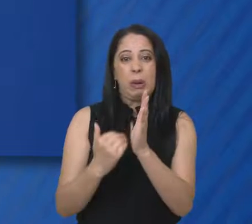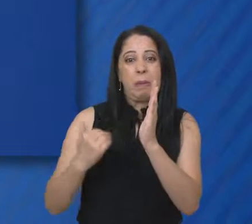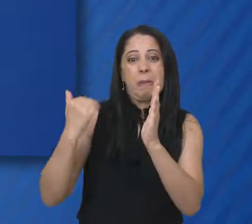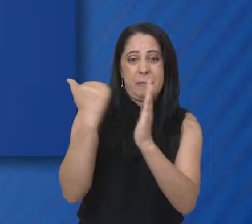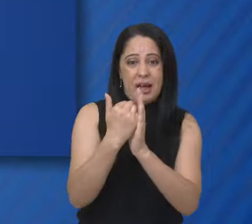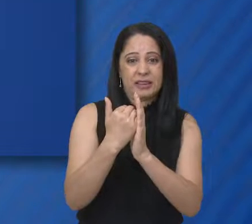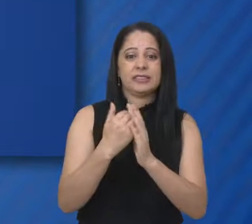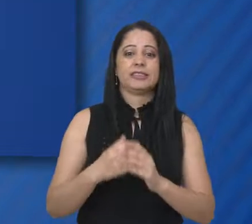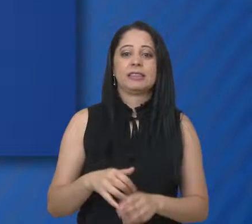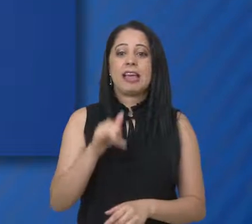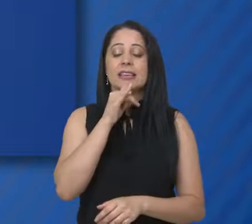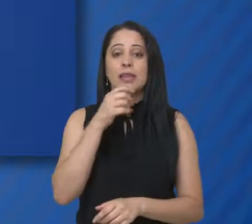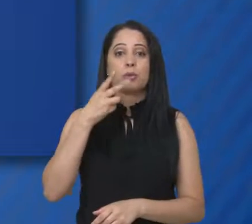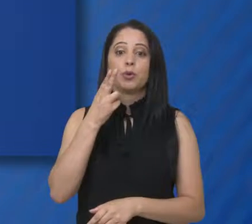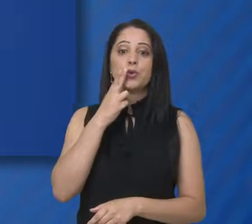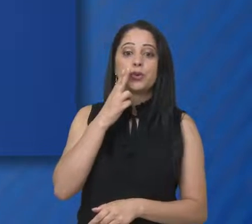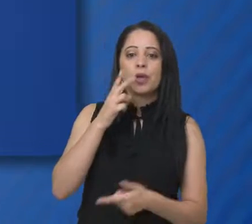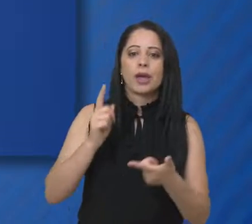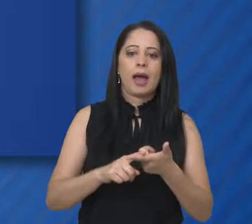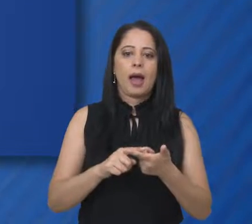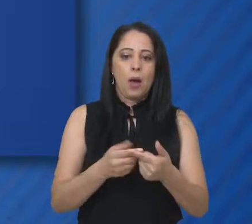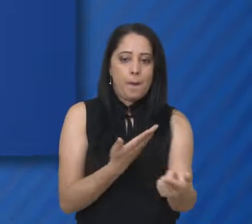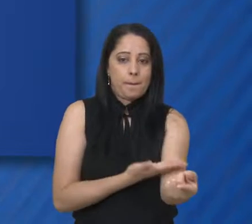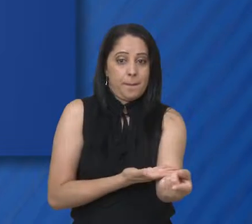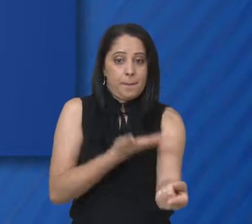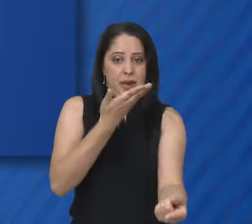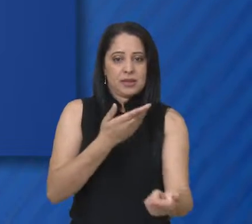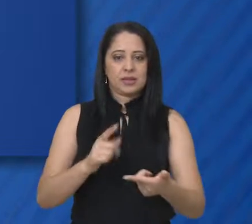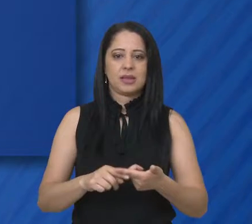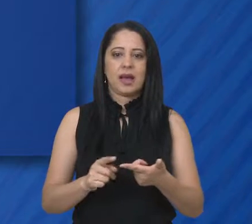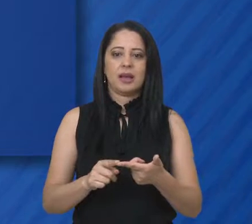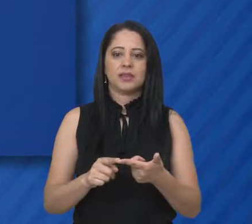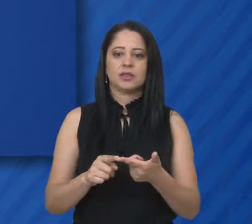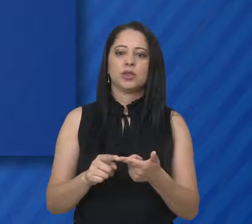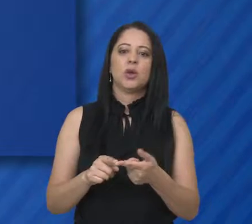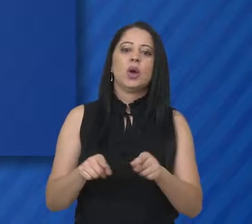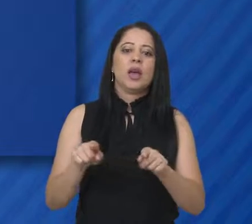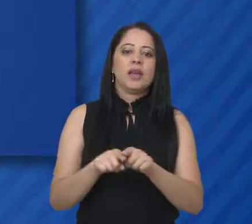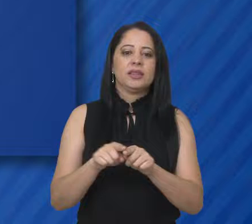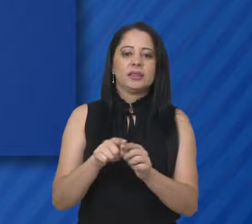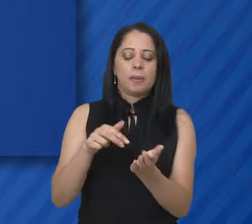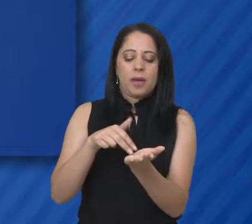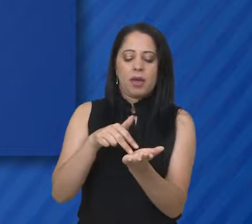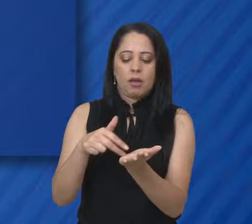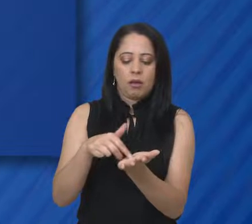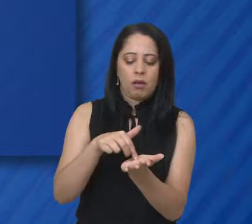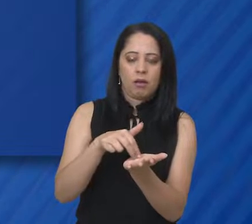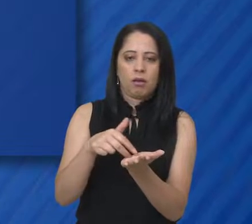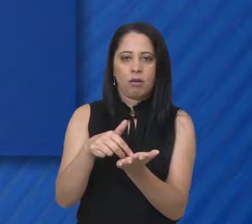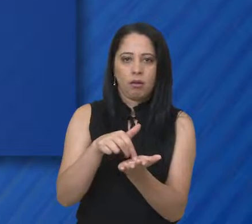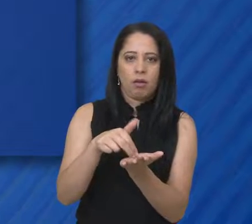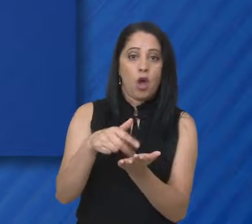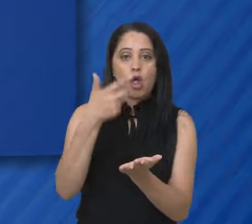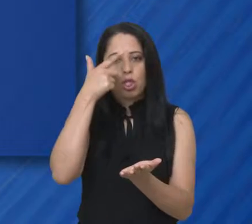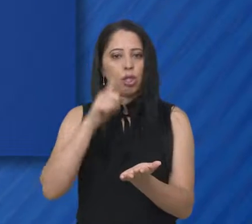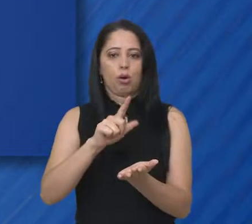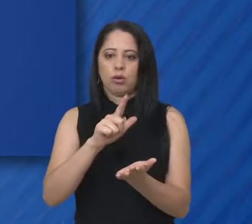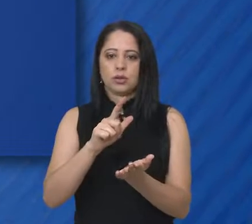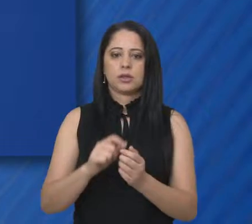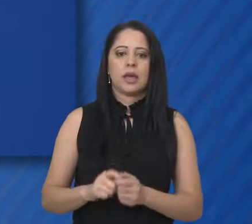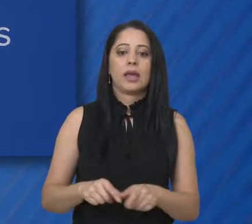risco de contrair a doença, como o cigarro, pressão alta, imobilidade provocada por internações